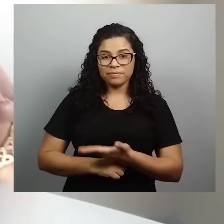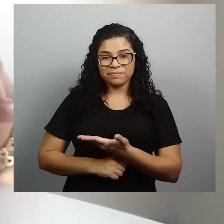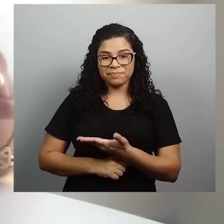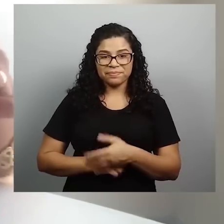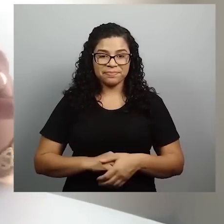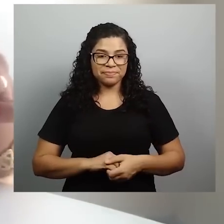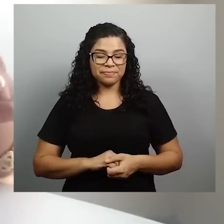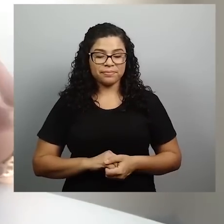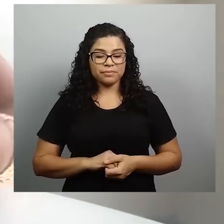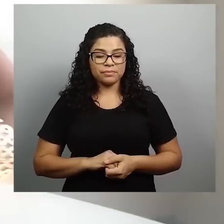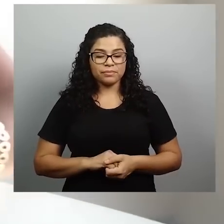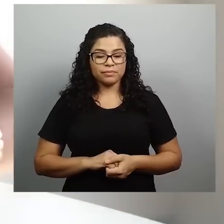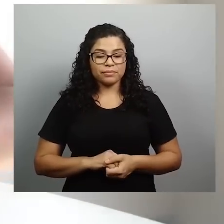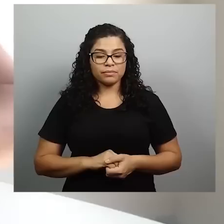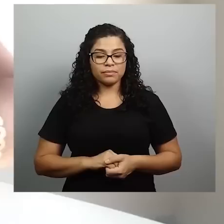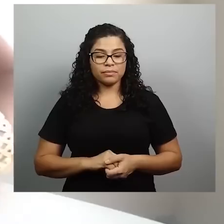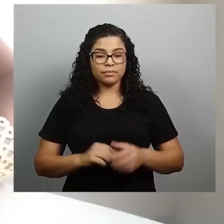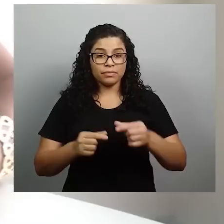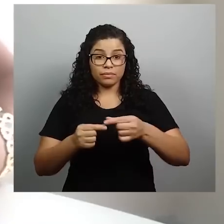Assim.